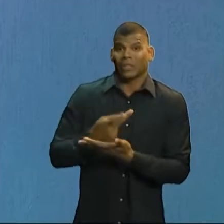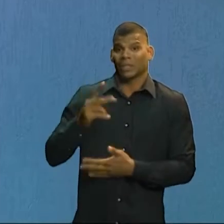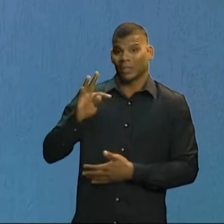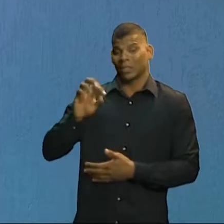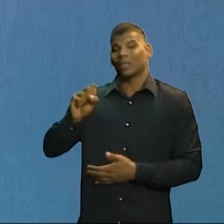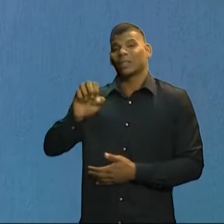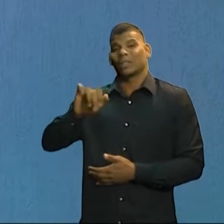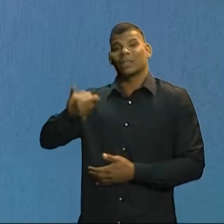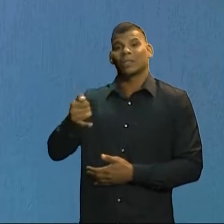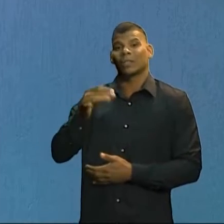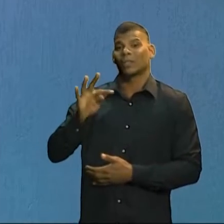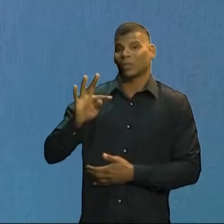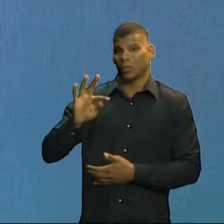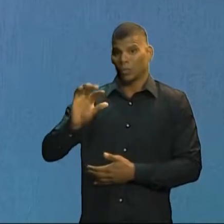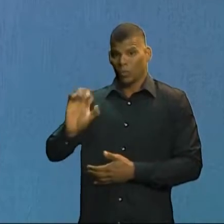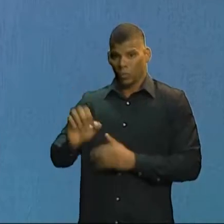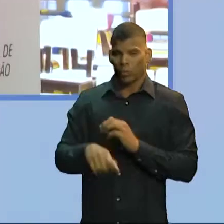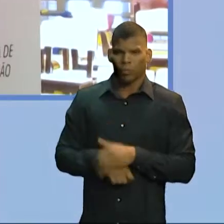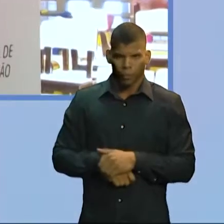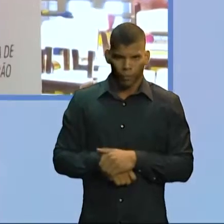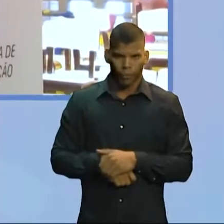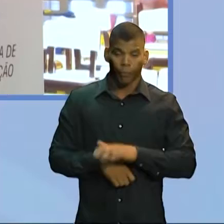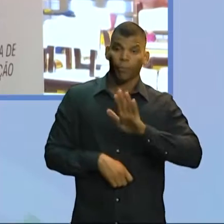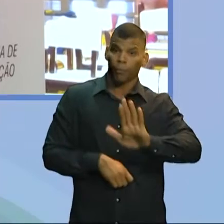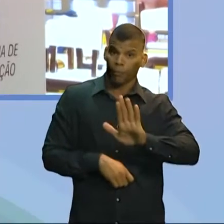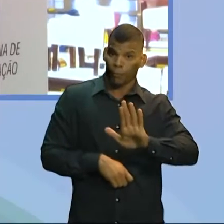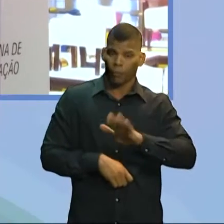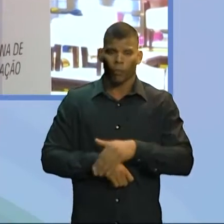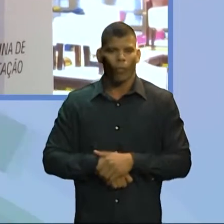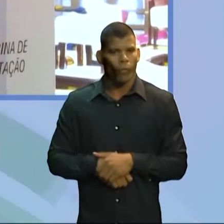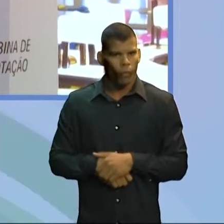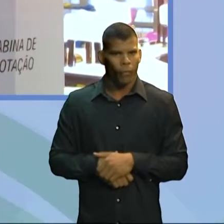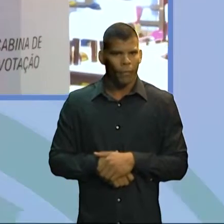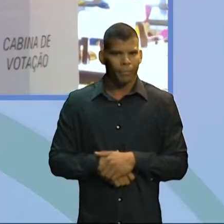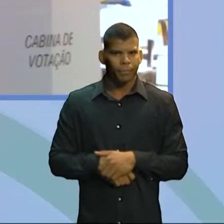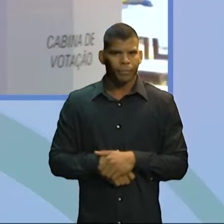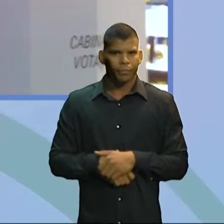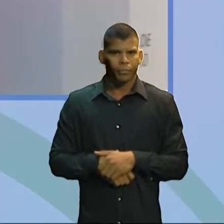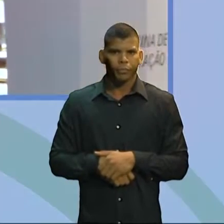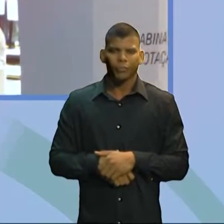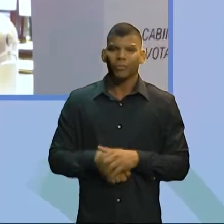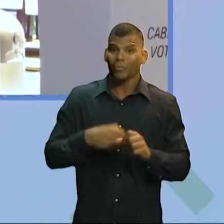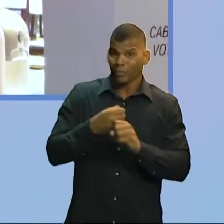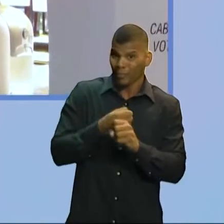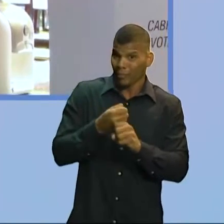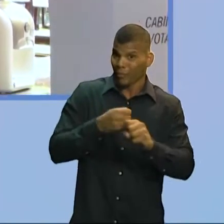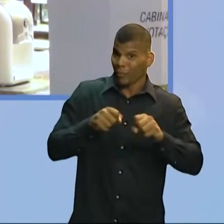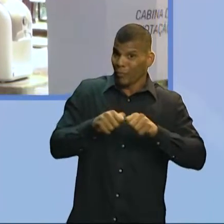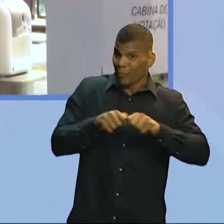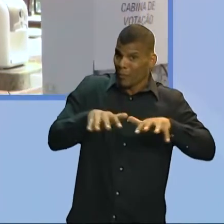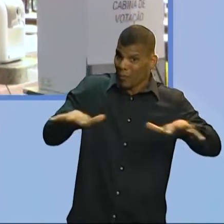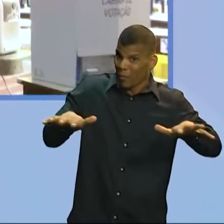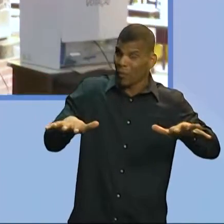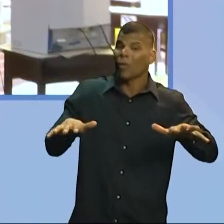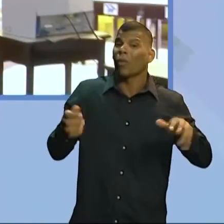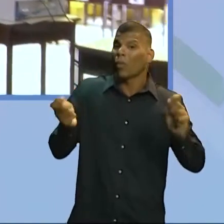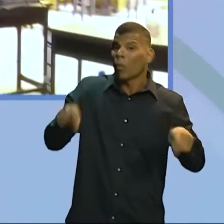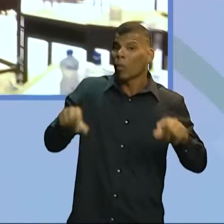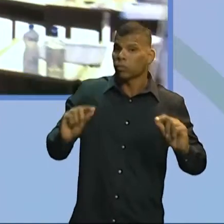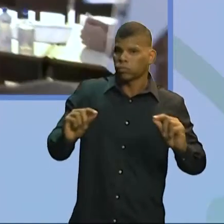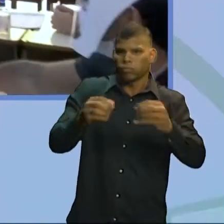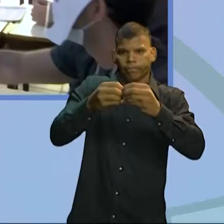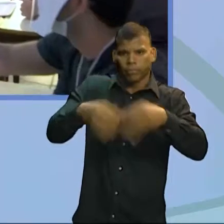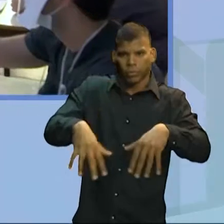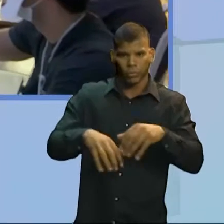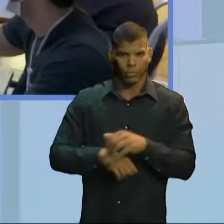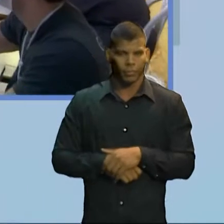Veja como regularizar a situação. E mais, disseminadores de fake news nas eleições poderão ser punidos.